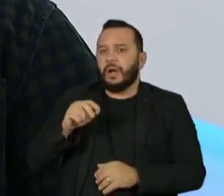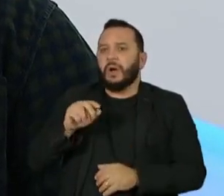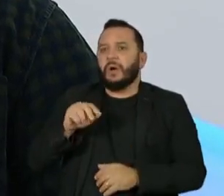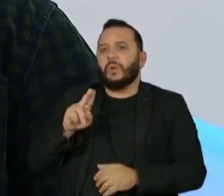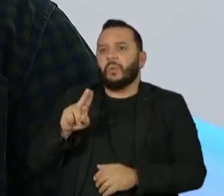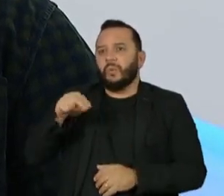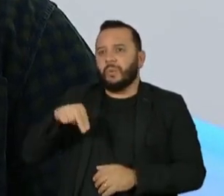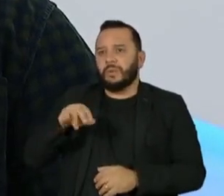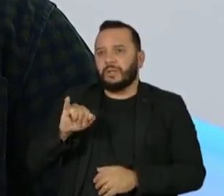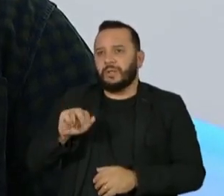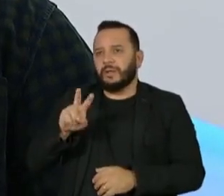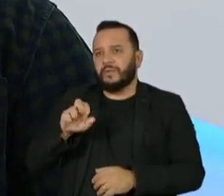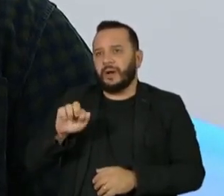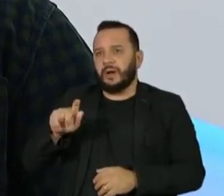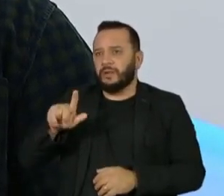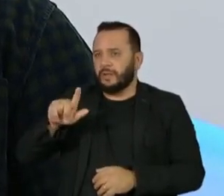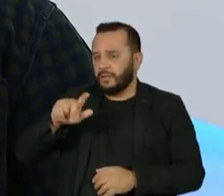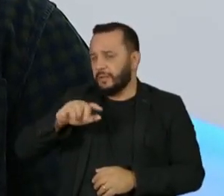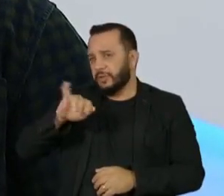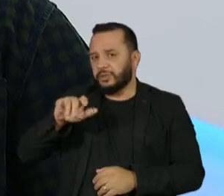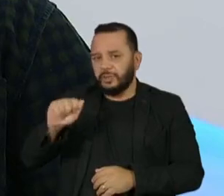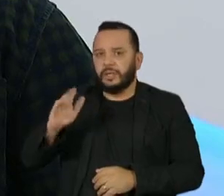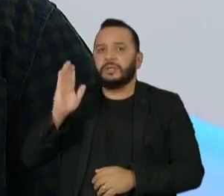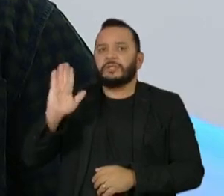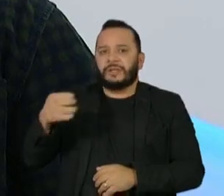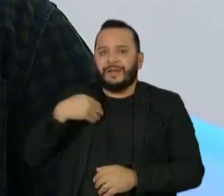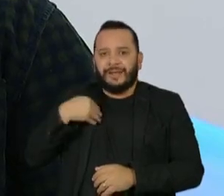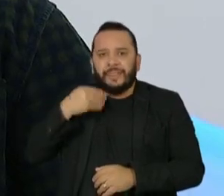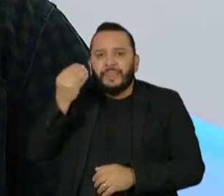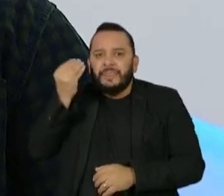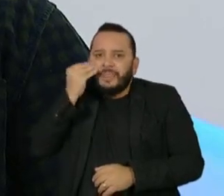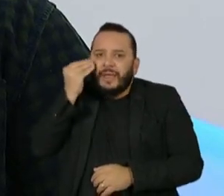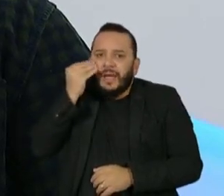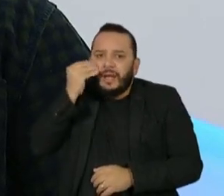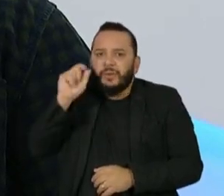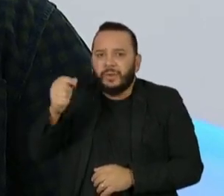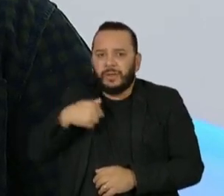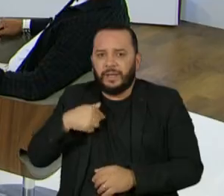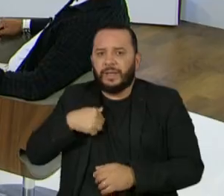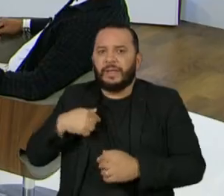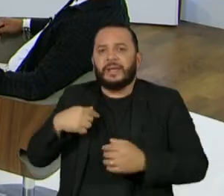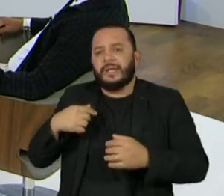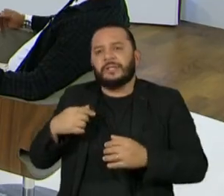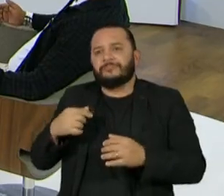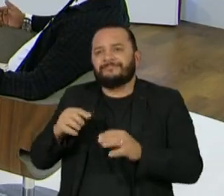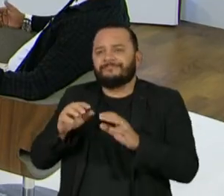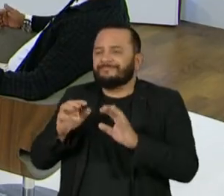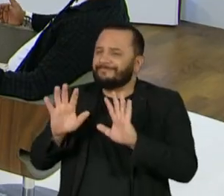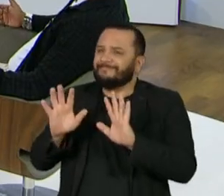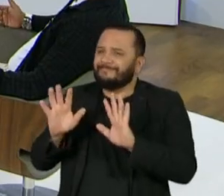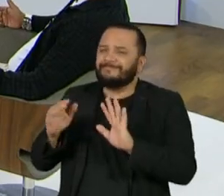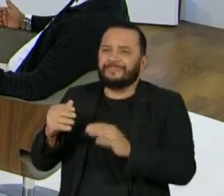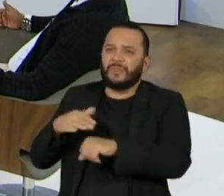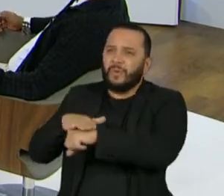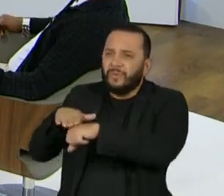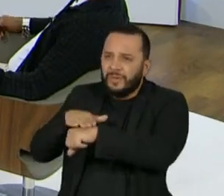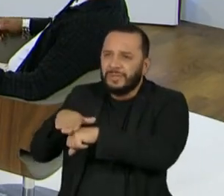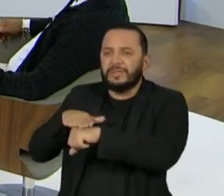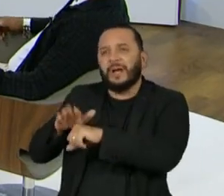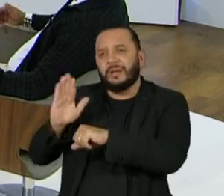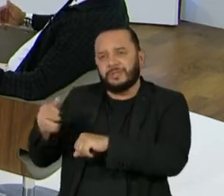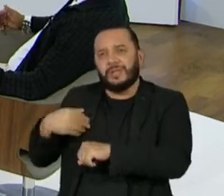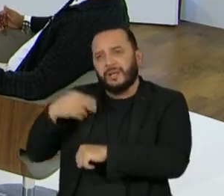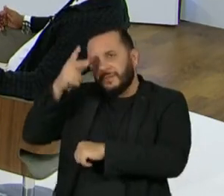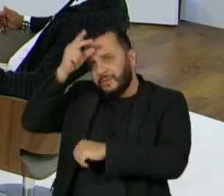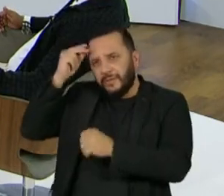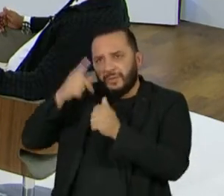somente os poderes públicos a nível local e regional como também Nacional Federal no caso